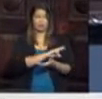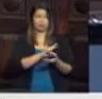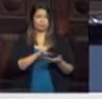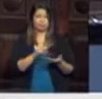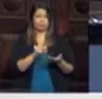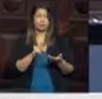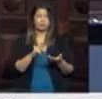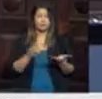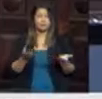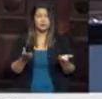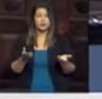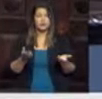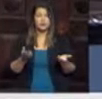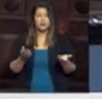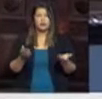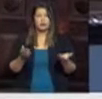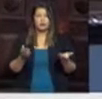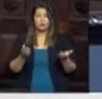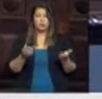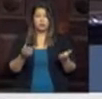desatento ou